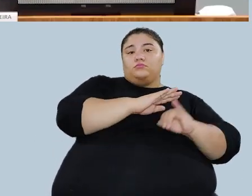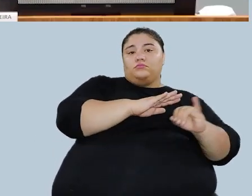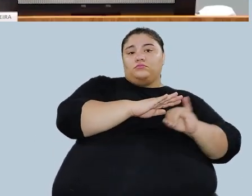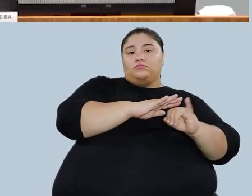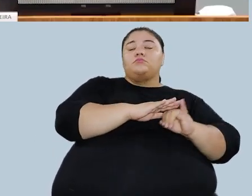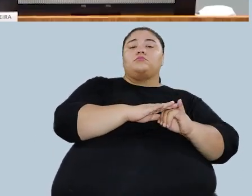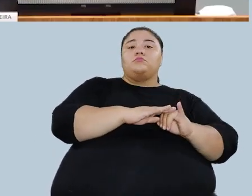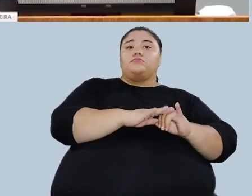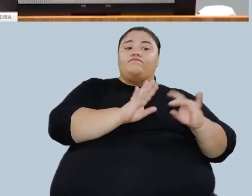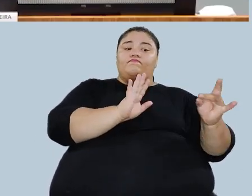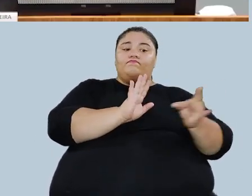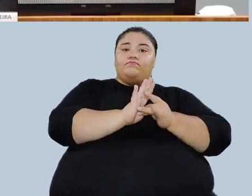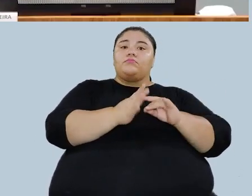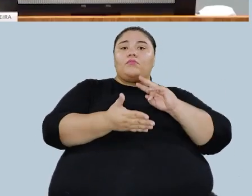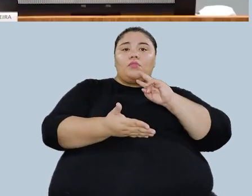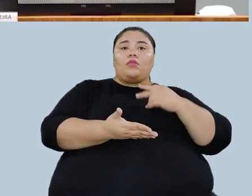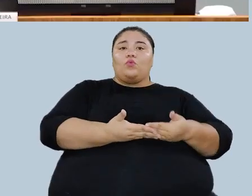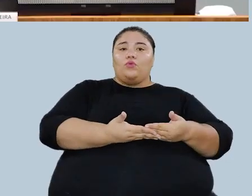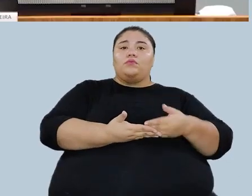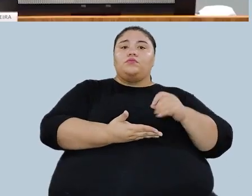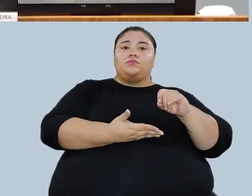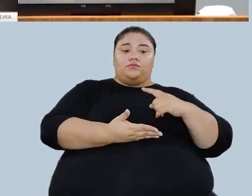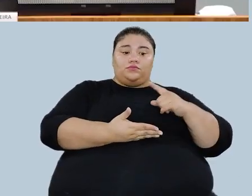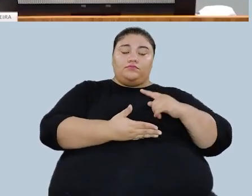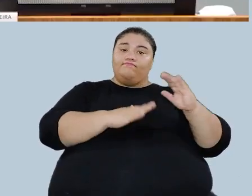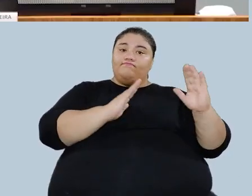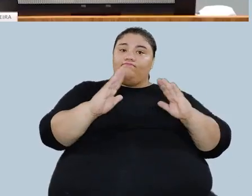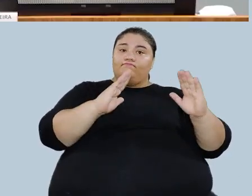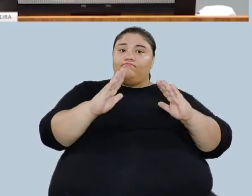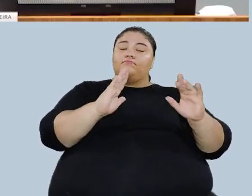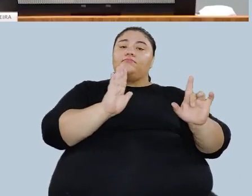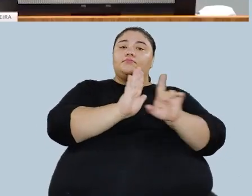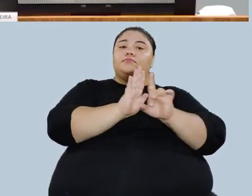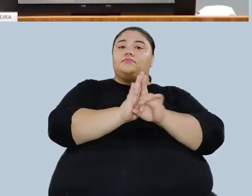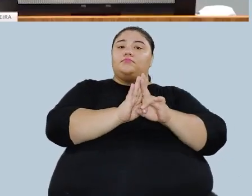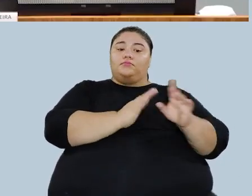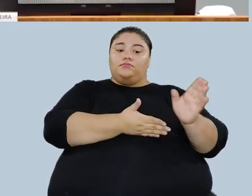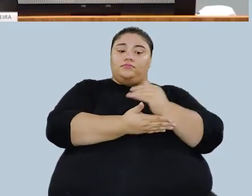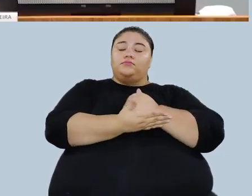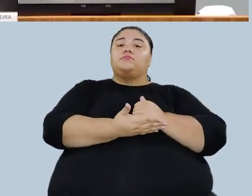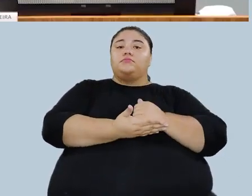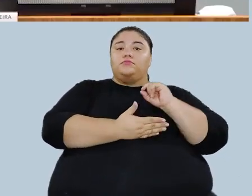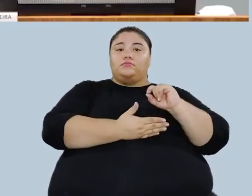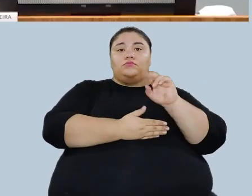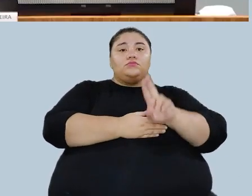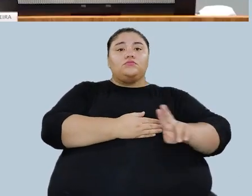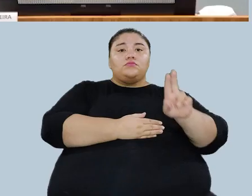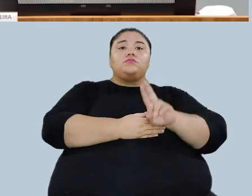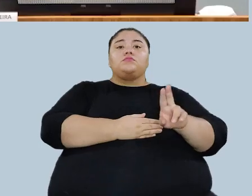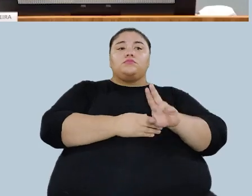essa possibilidade, né, desde que haja previsão legal e que os dados sejam